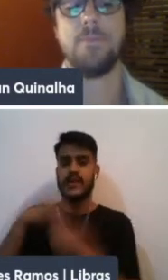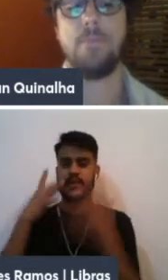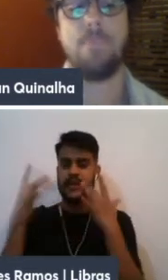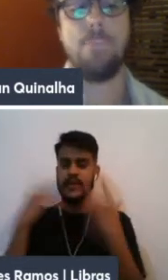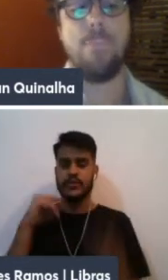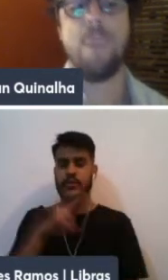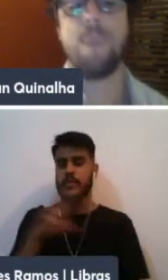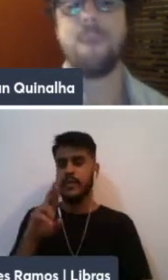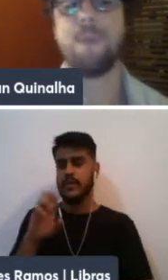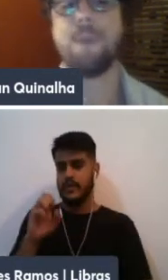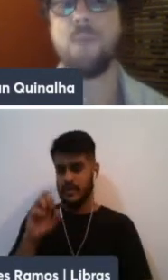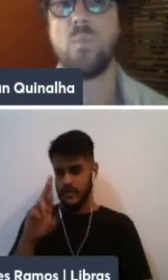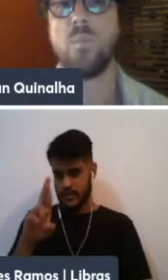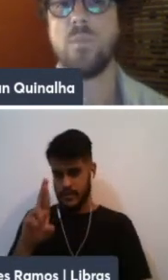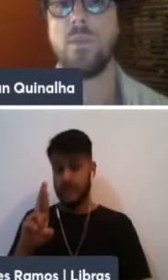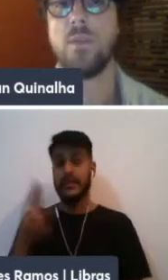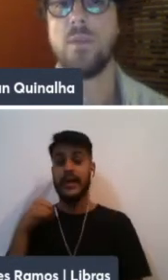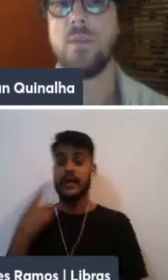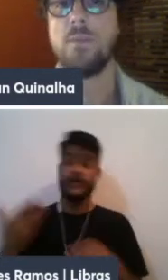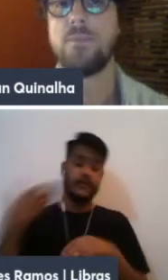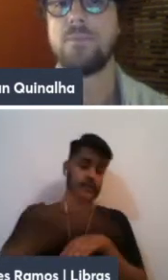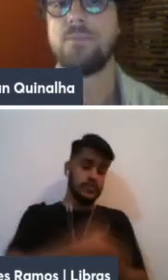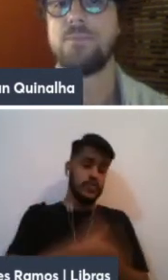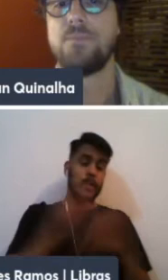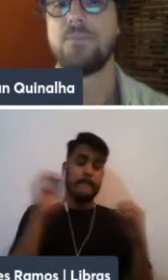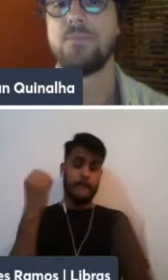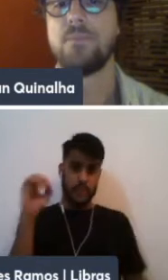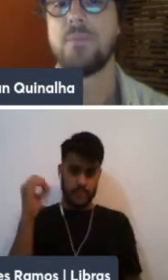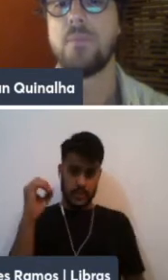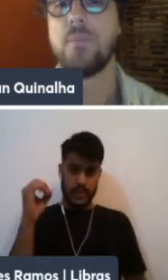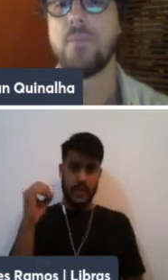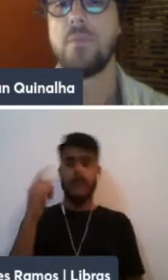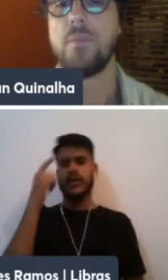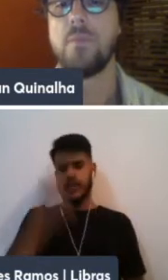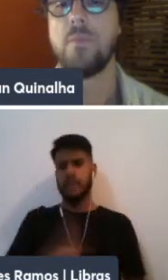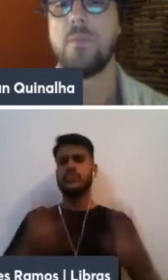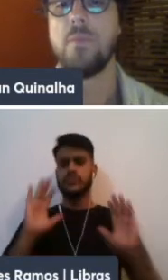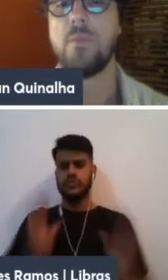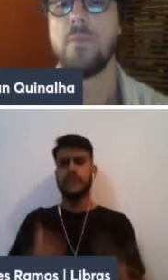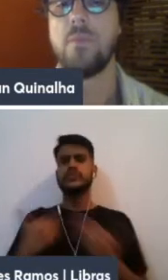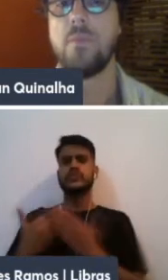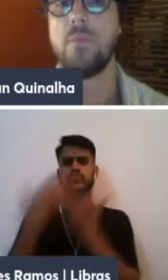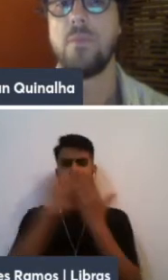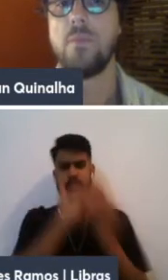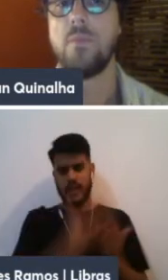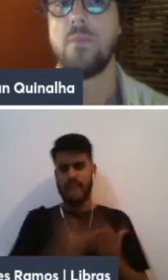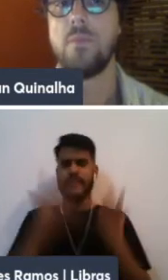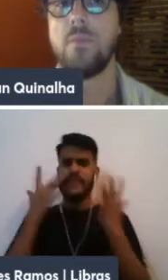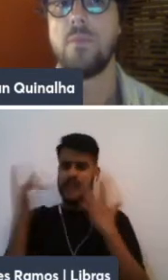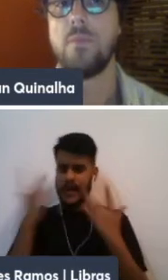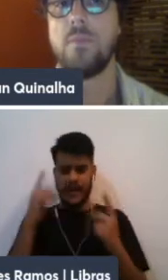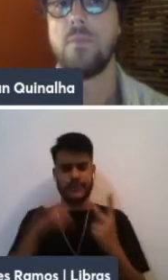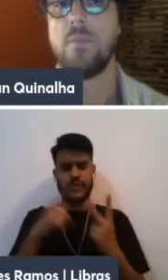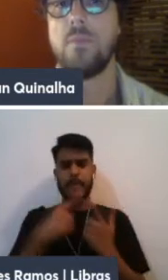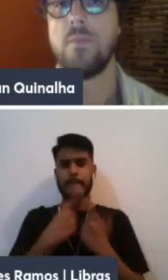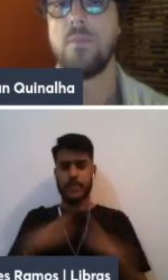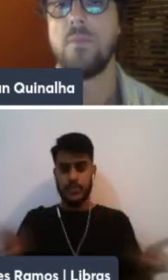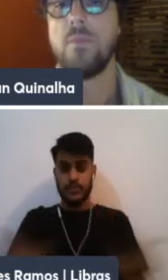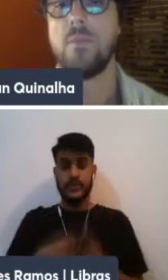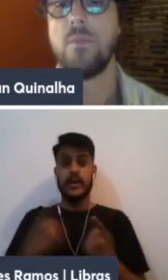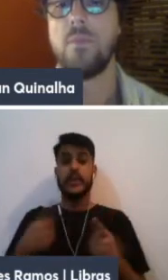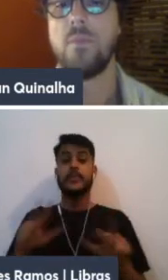Porto Alegre. Eu tinha 7 anos de idade, eu já estudava teatro e música, enfim. Então, eu fiz audição para o